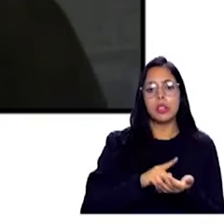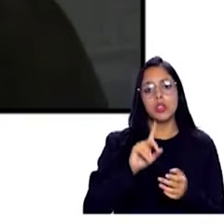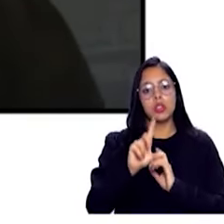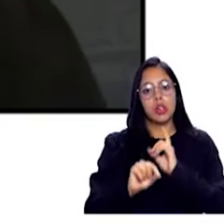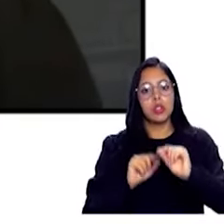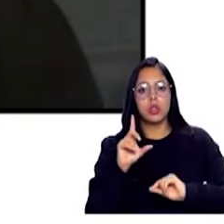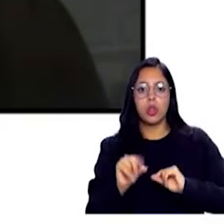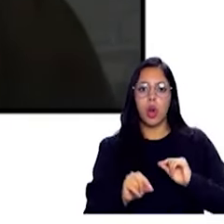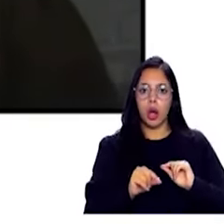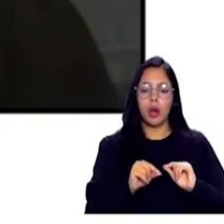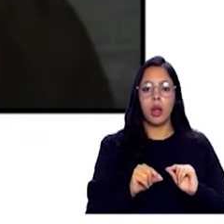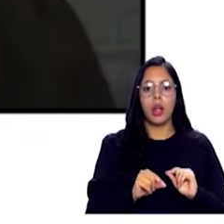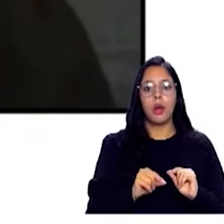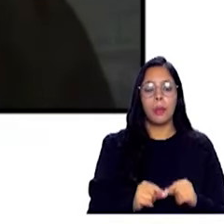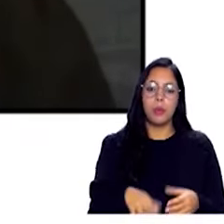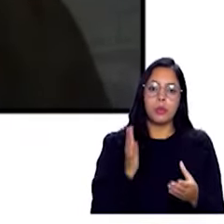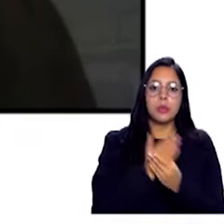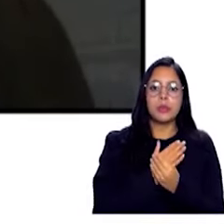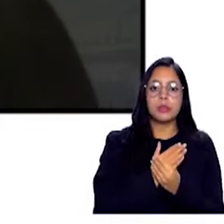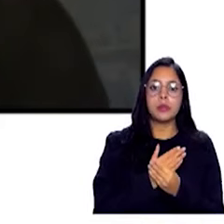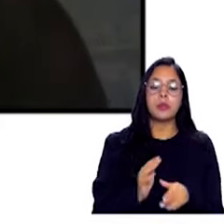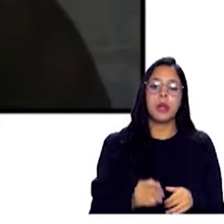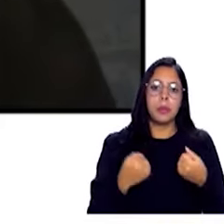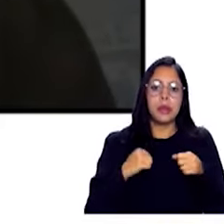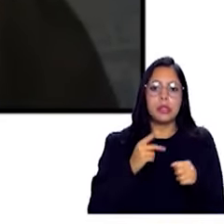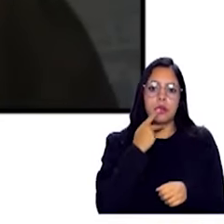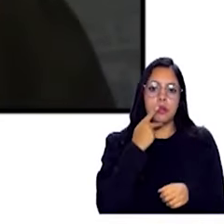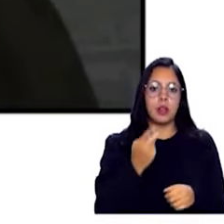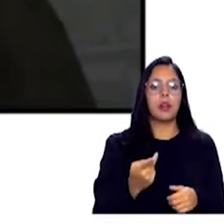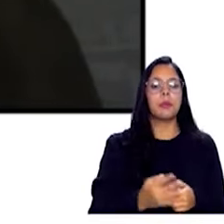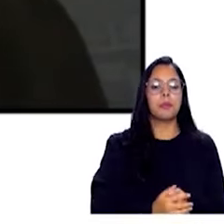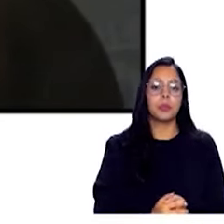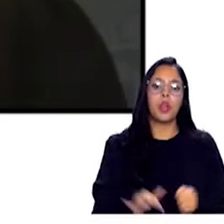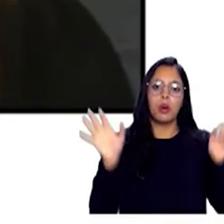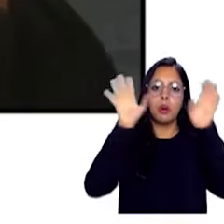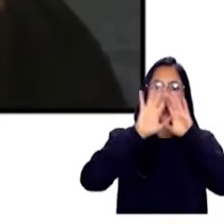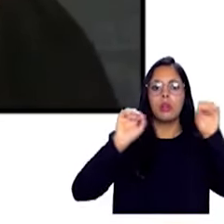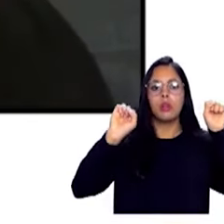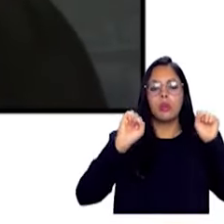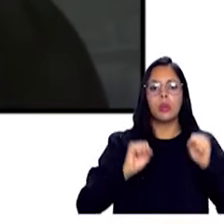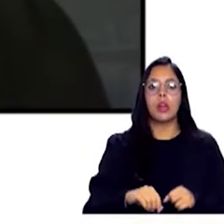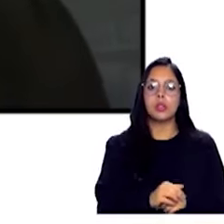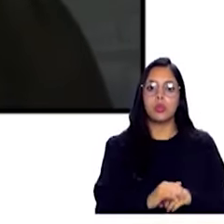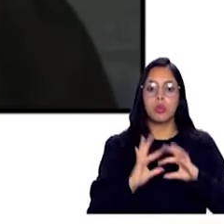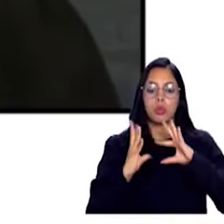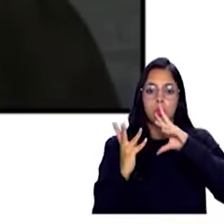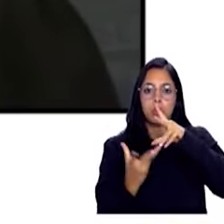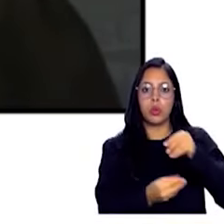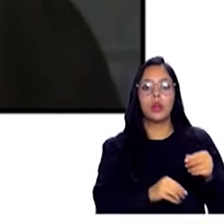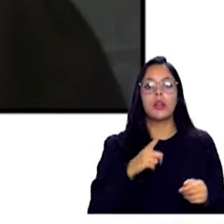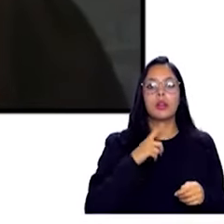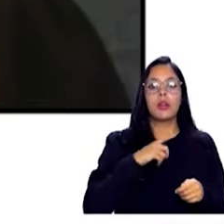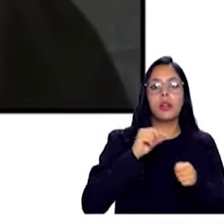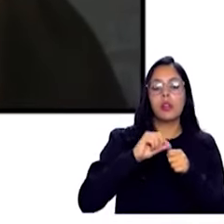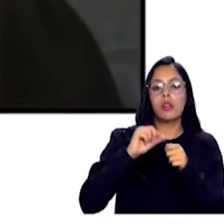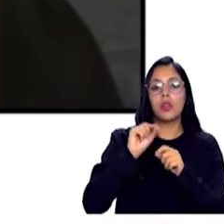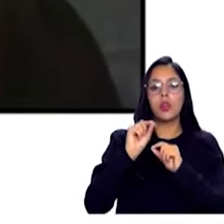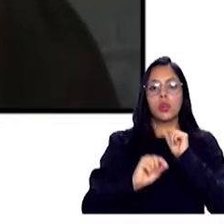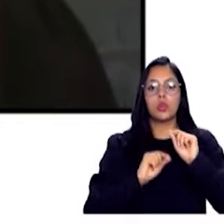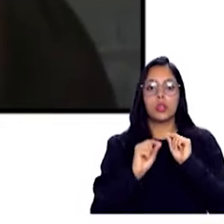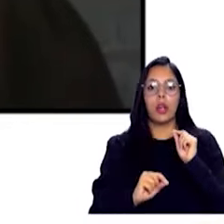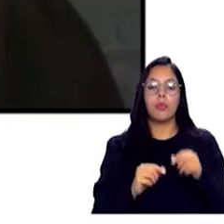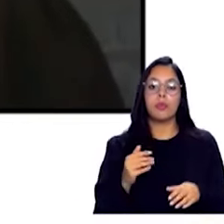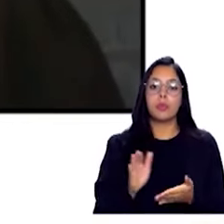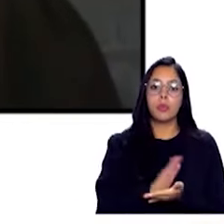Alto bom som né Eh então o que os tribunais a a ao redor do mundo têm feito como possíveis soluções